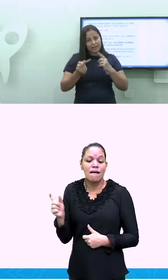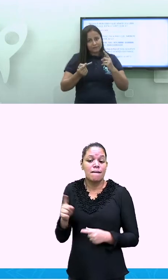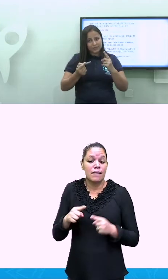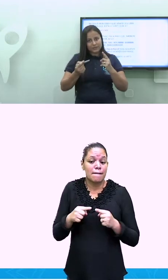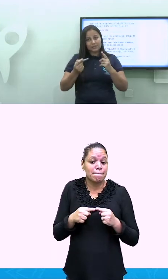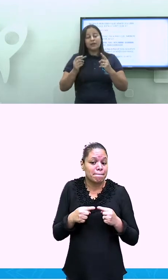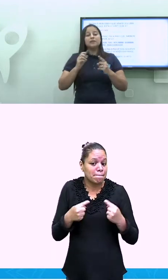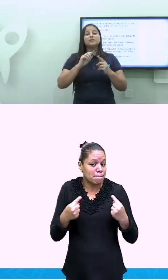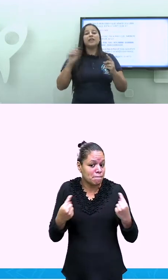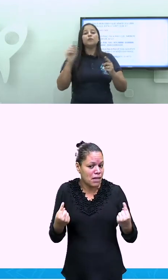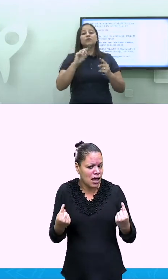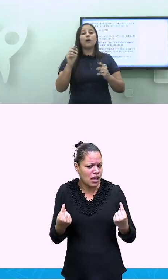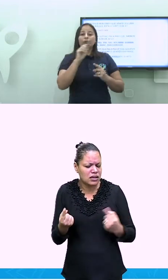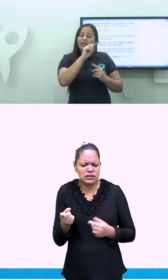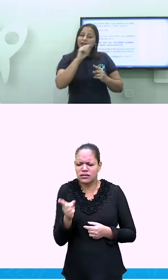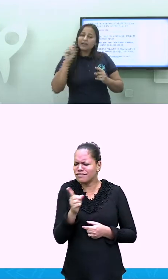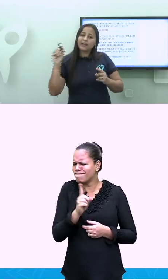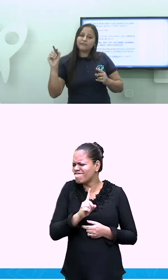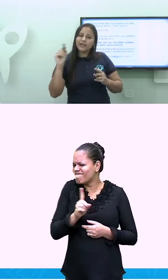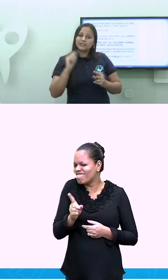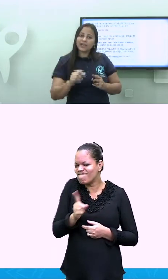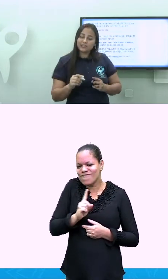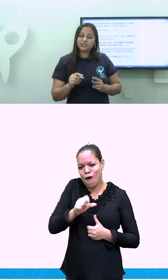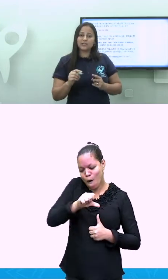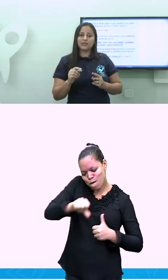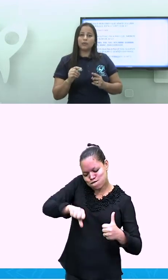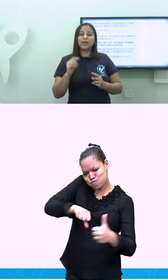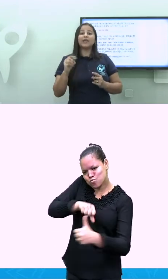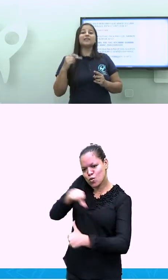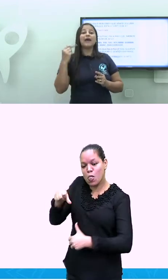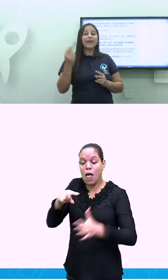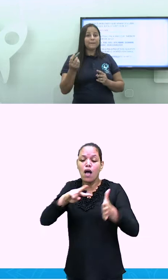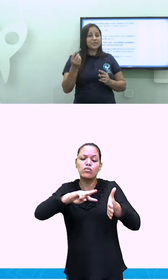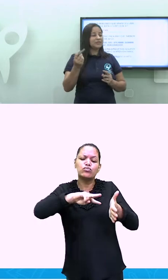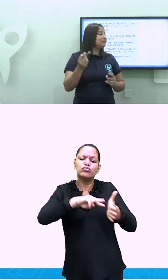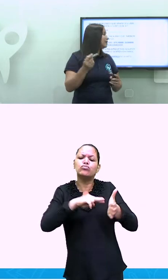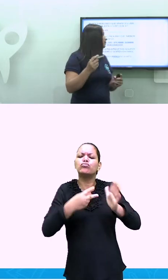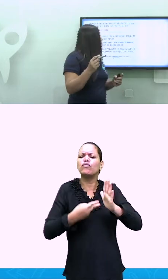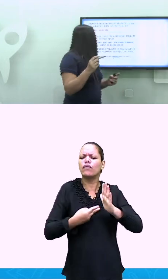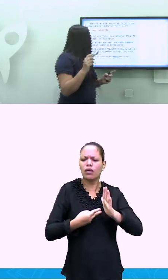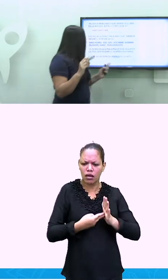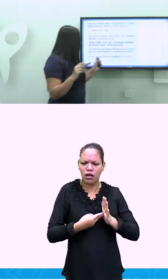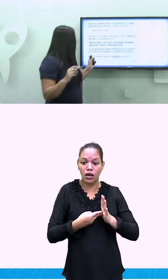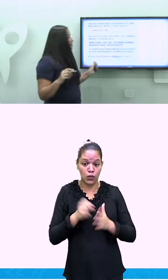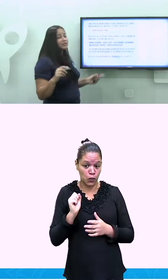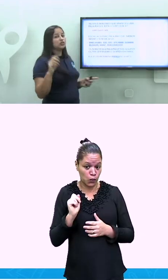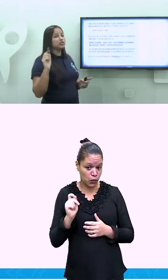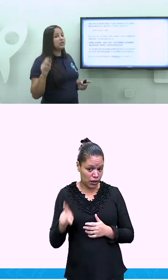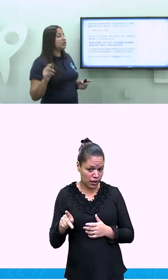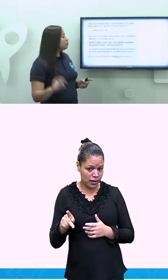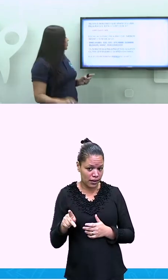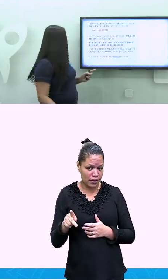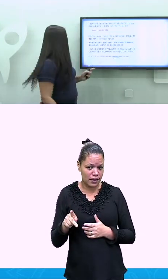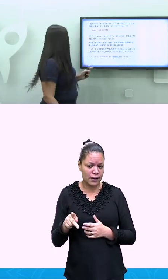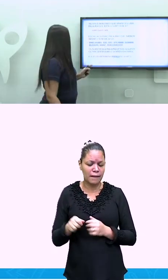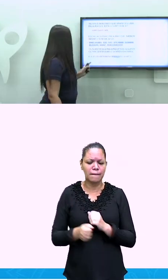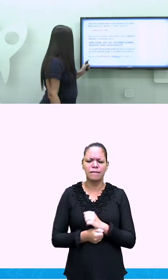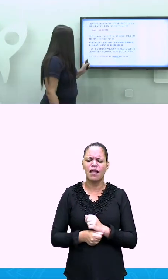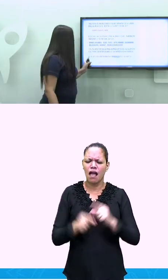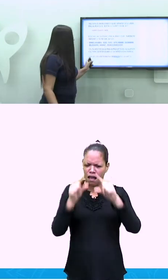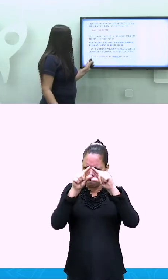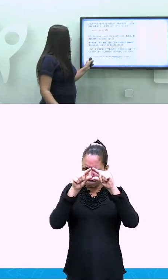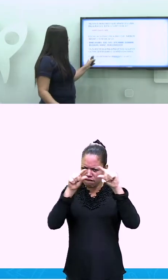de palavrinhas sem mudar o que aquela frase quer dizer, o que ela está representando. Olha a frase que a gente tem aqui de modelo,